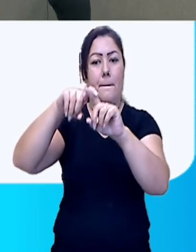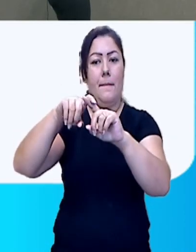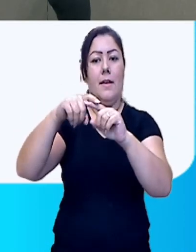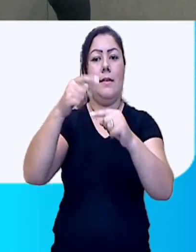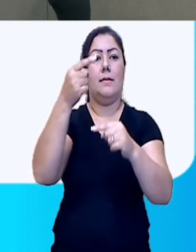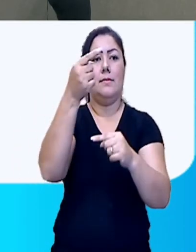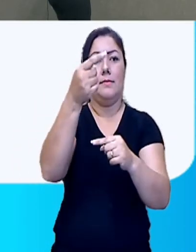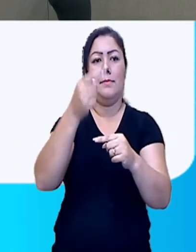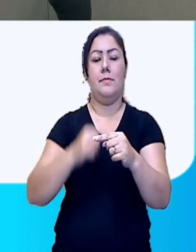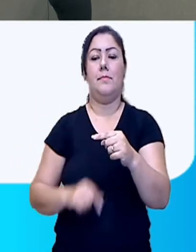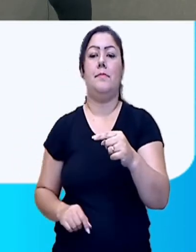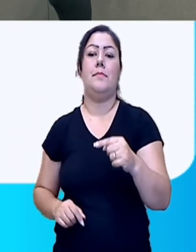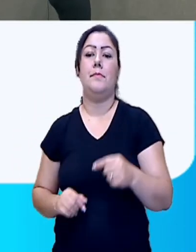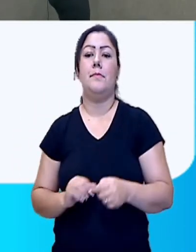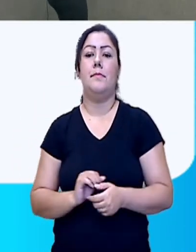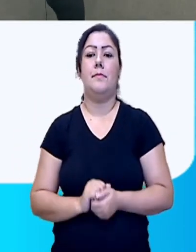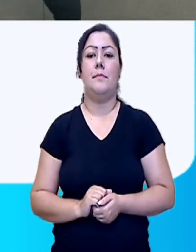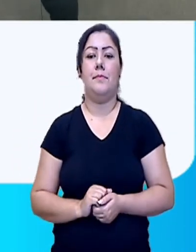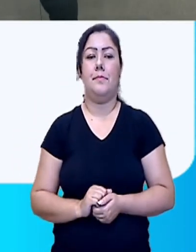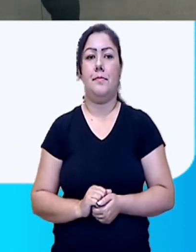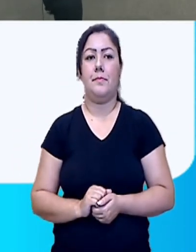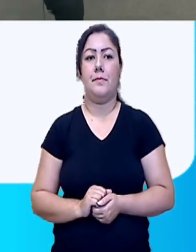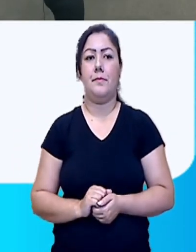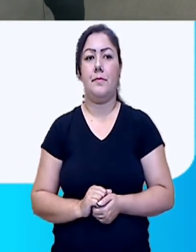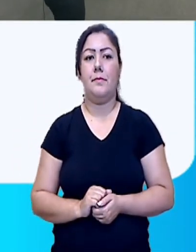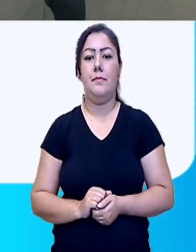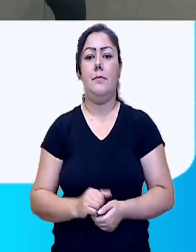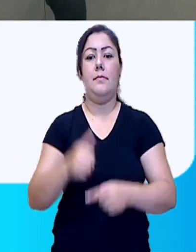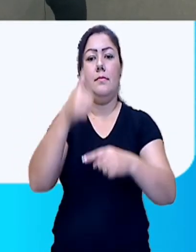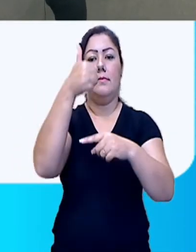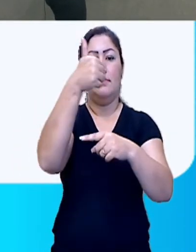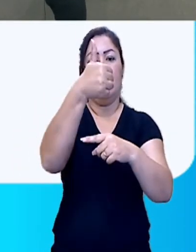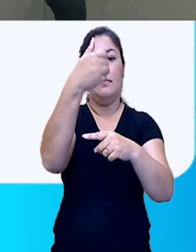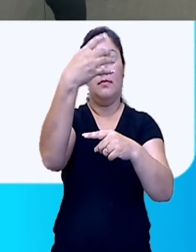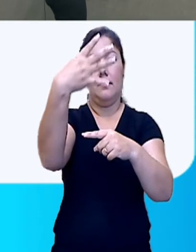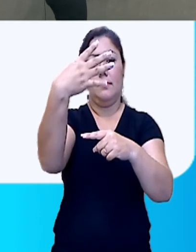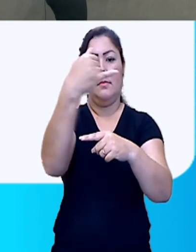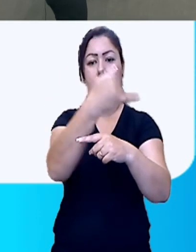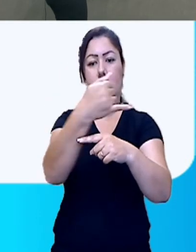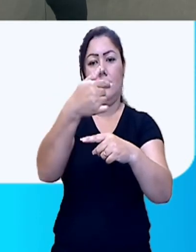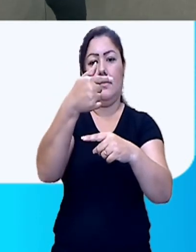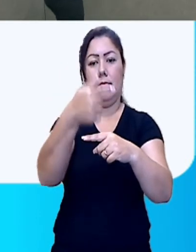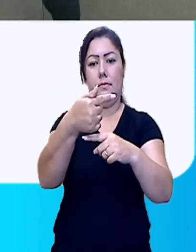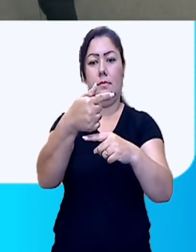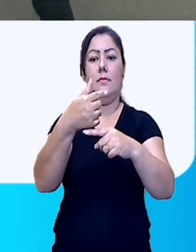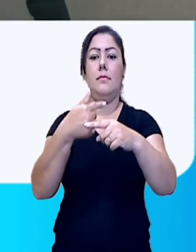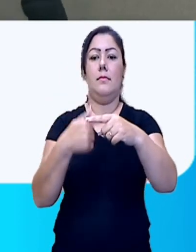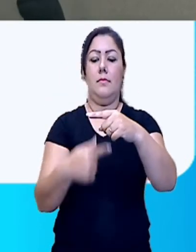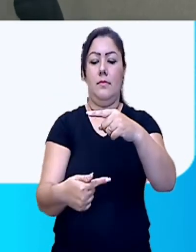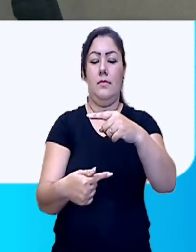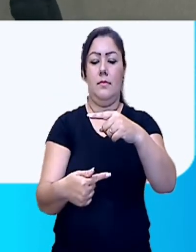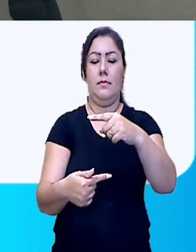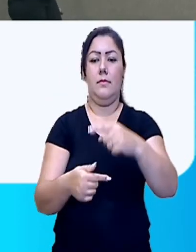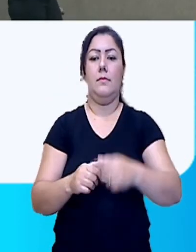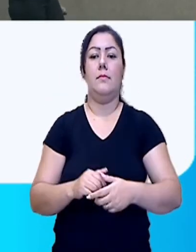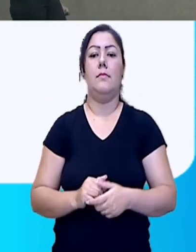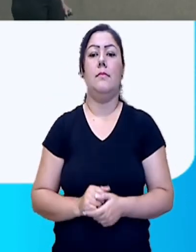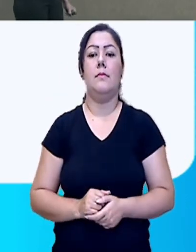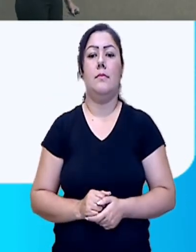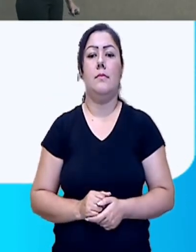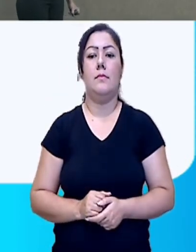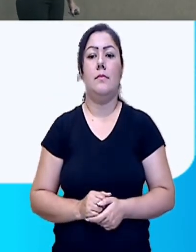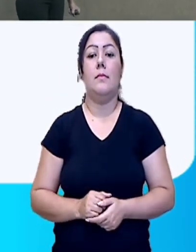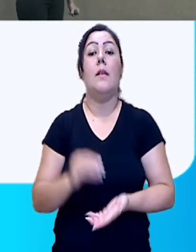vai ficar 1 e aqui vai ficar 14. 14 menos 7, 7. Então,